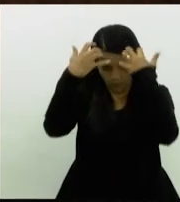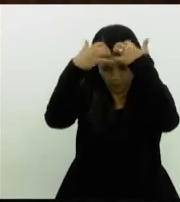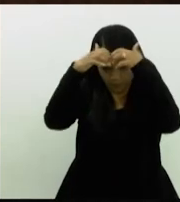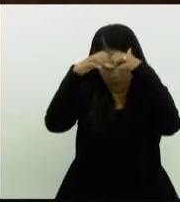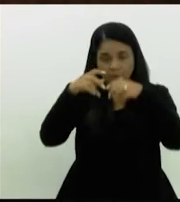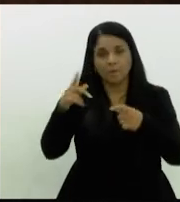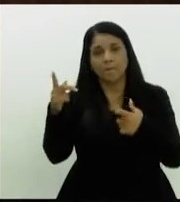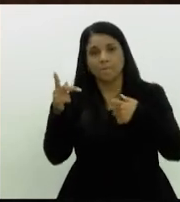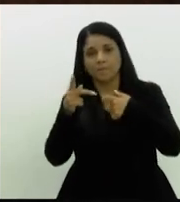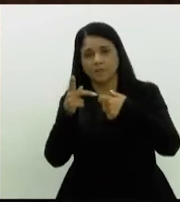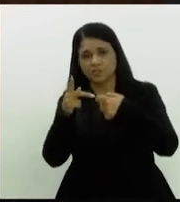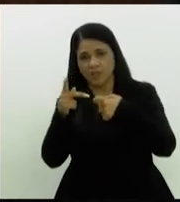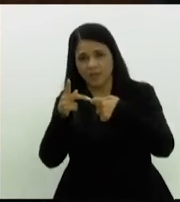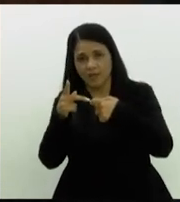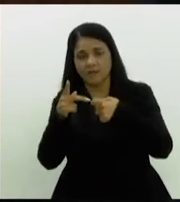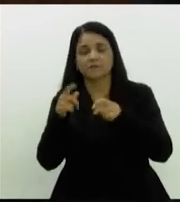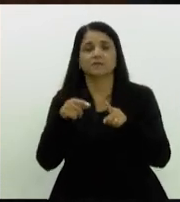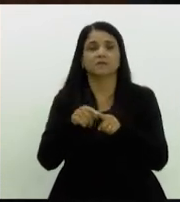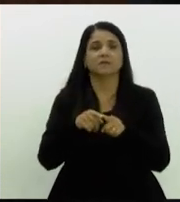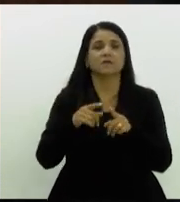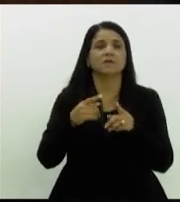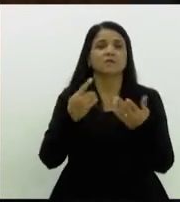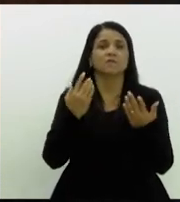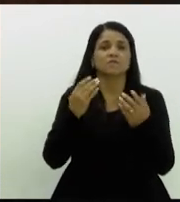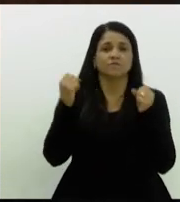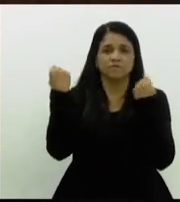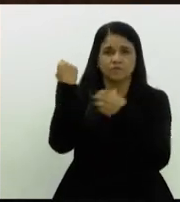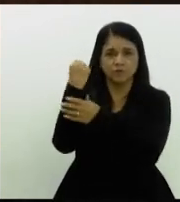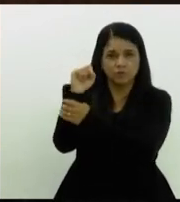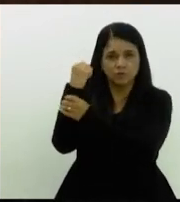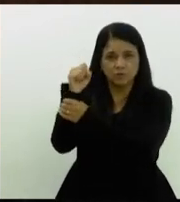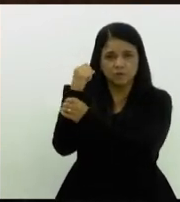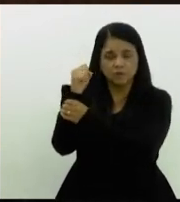com fisioterapeuta, fonoaudiólogo,